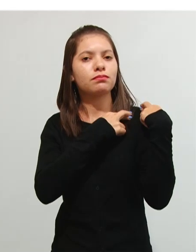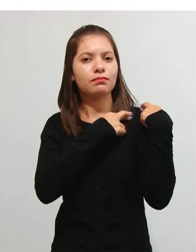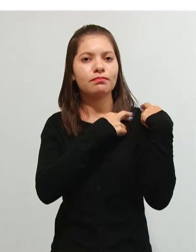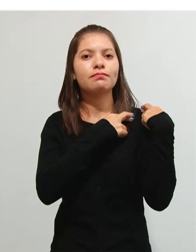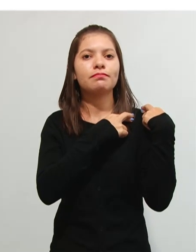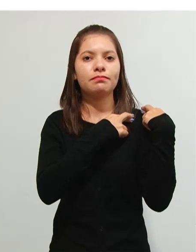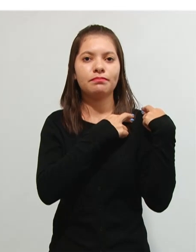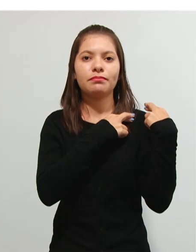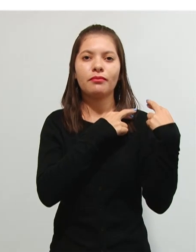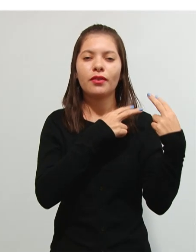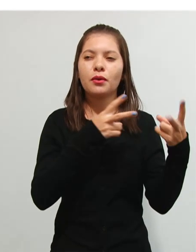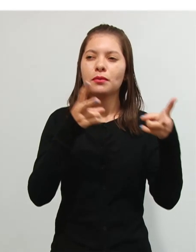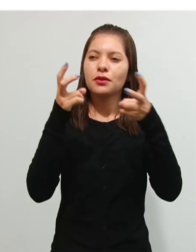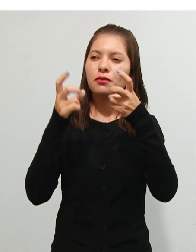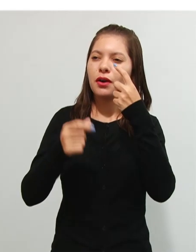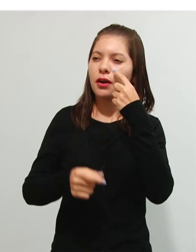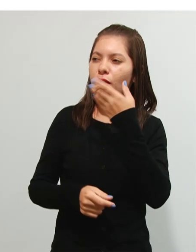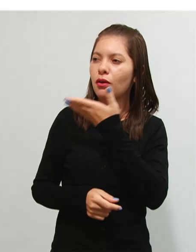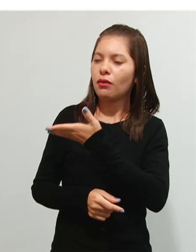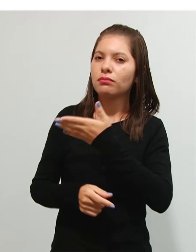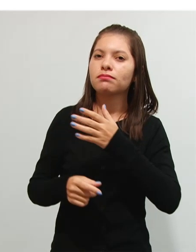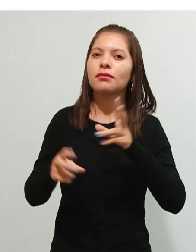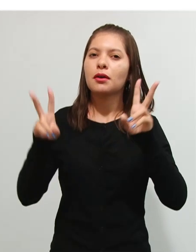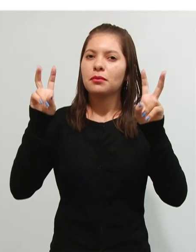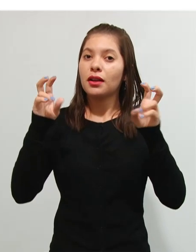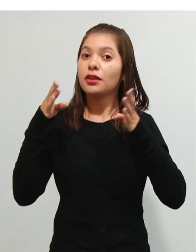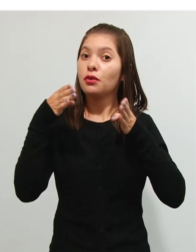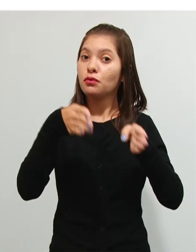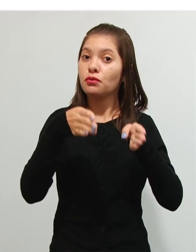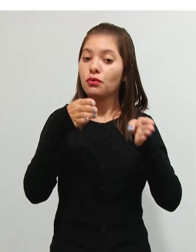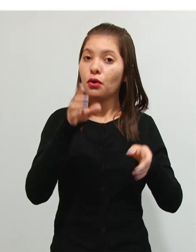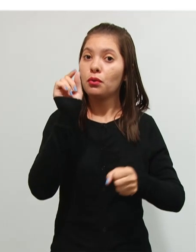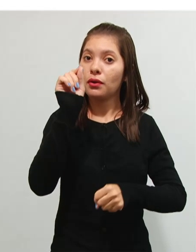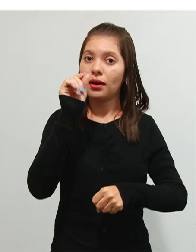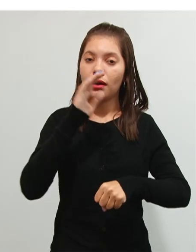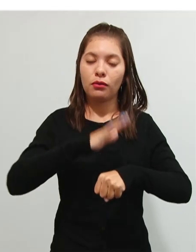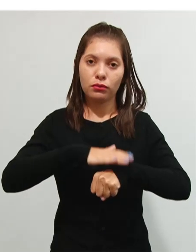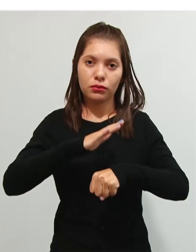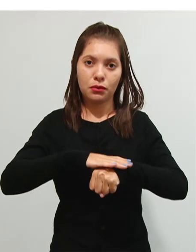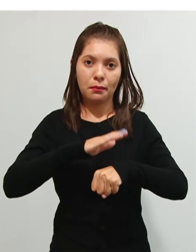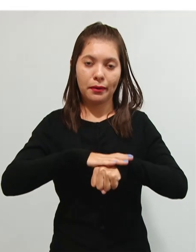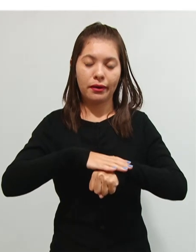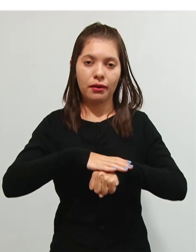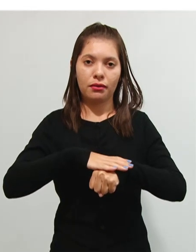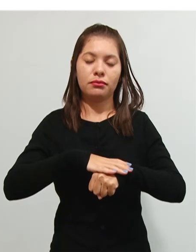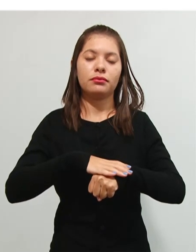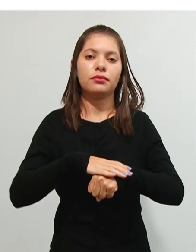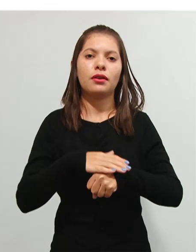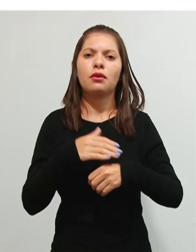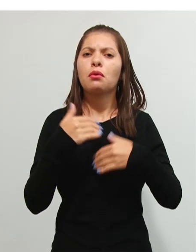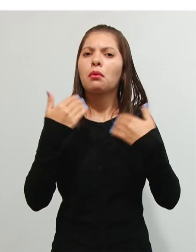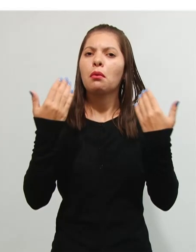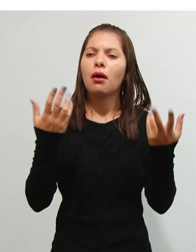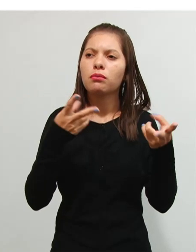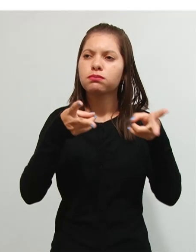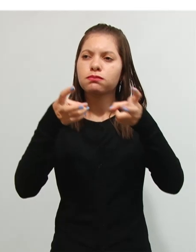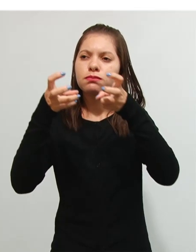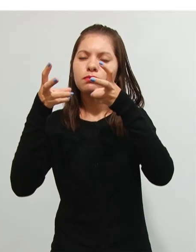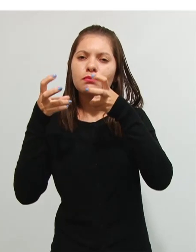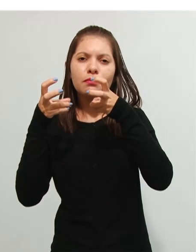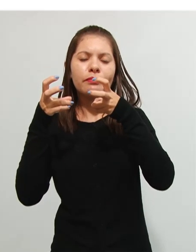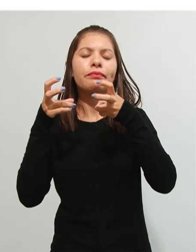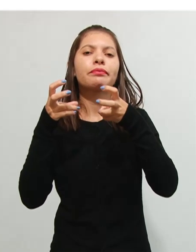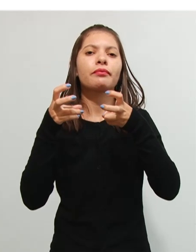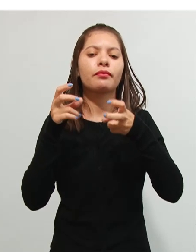Então, você observou até aqui que esta abordagem ela tem o foco da autonomia. E qual é a concepção de mundo dessa abordagem?